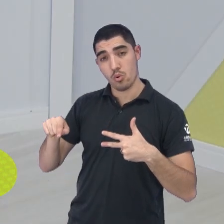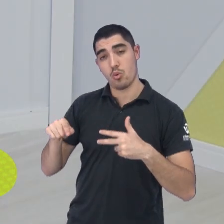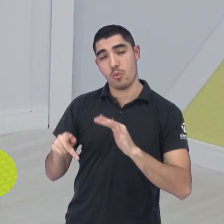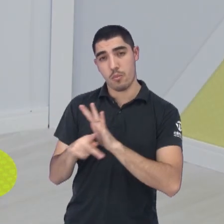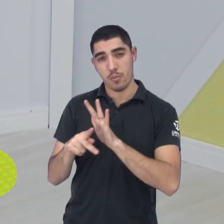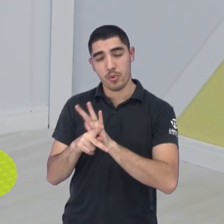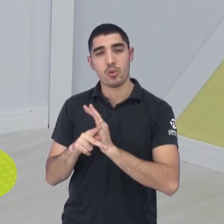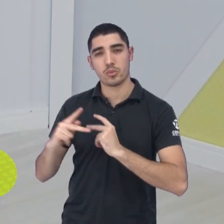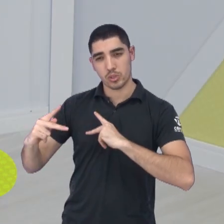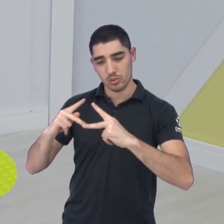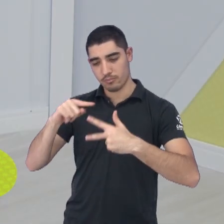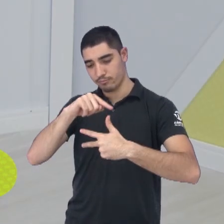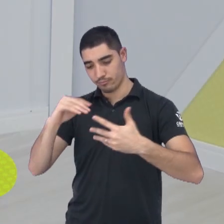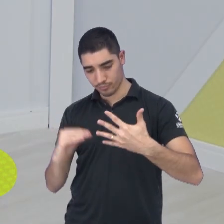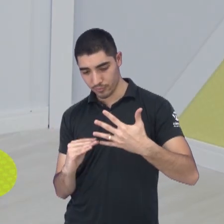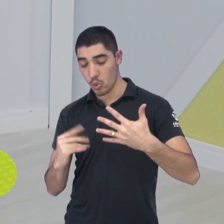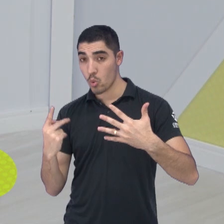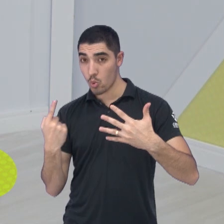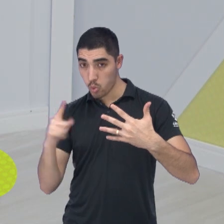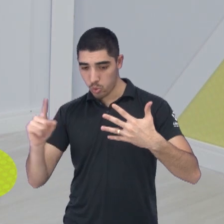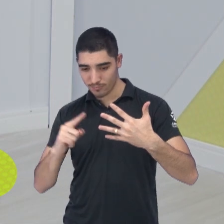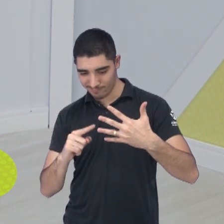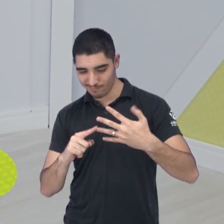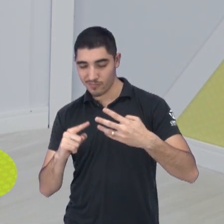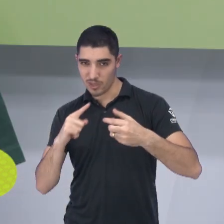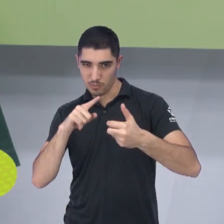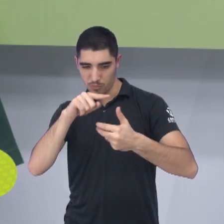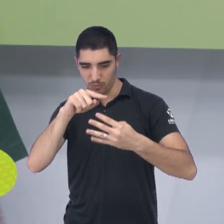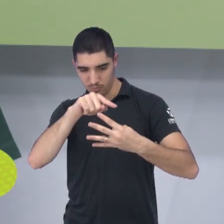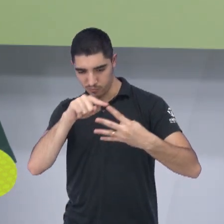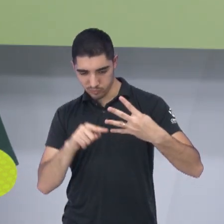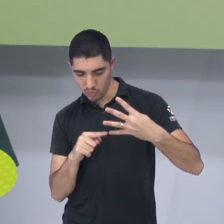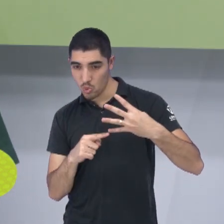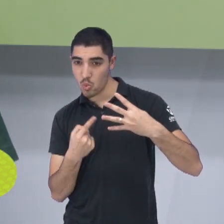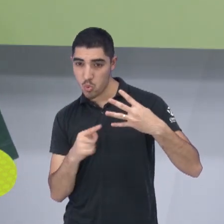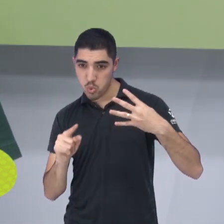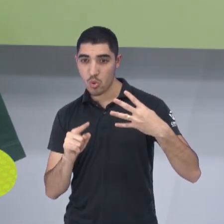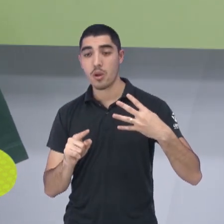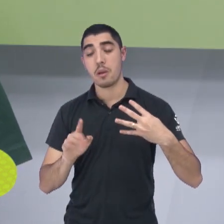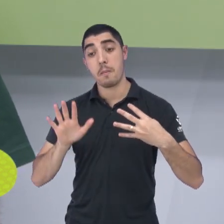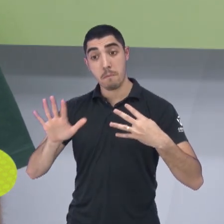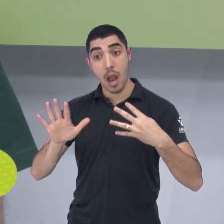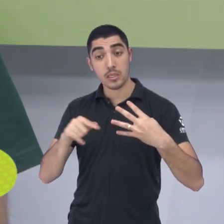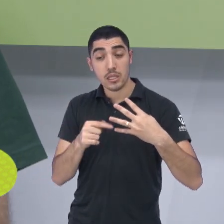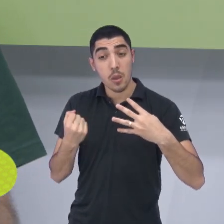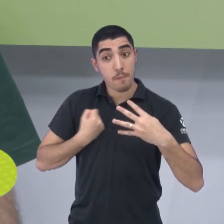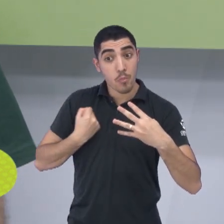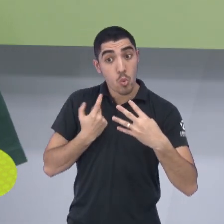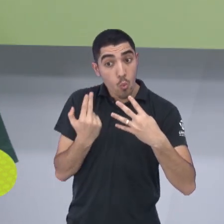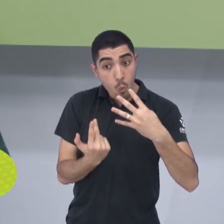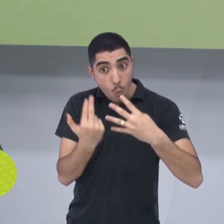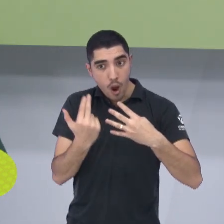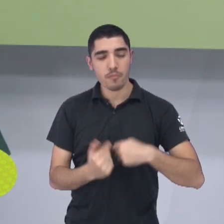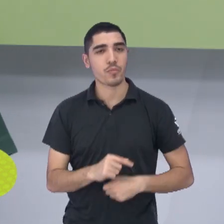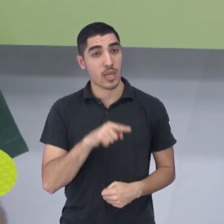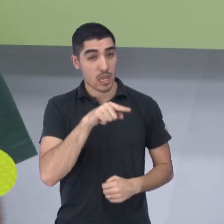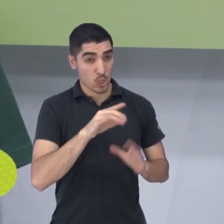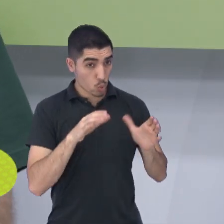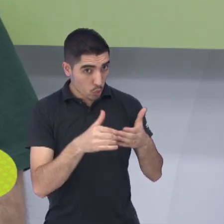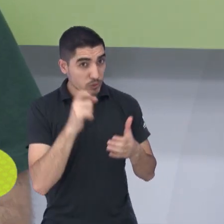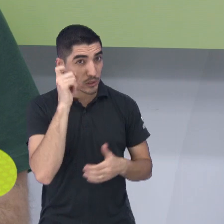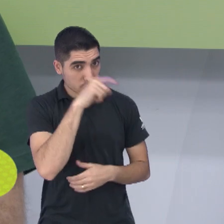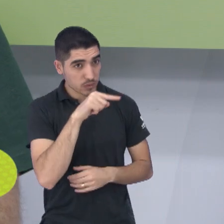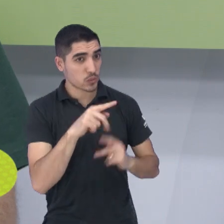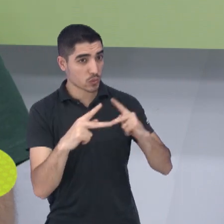é o segundo colocado com 4, mas é jogo difícil pro São José, né, Brunão? O grupo do São José é um grupo bastante complicado, né? Com times